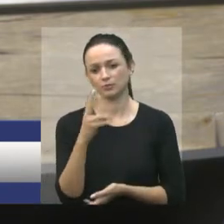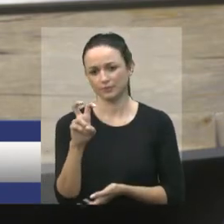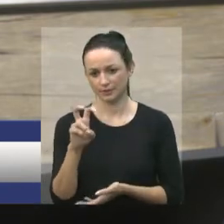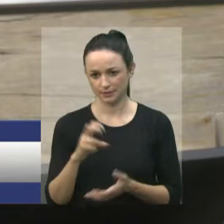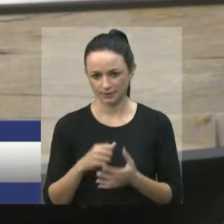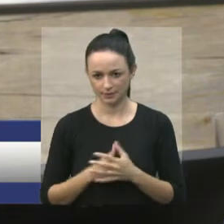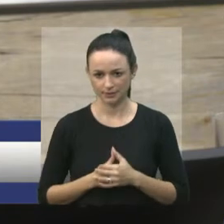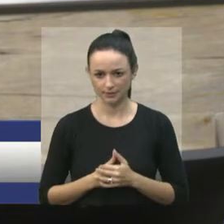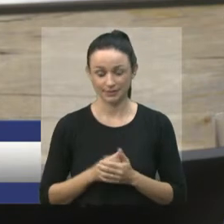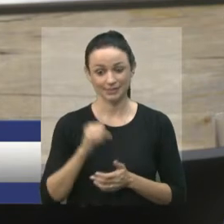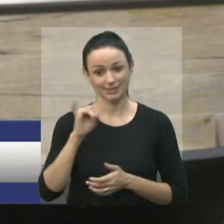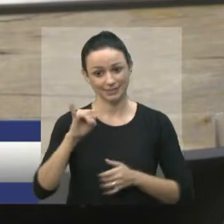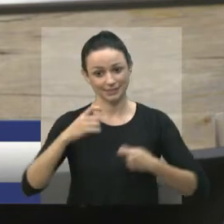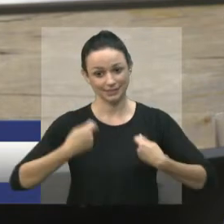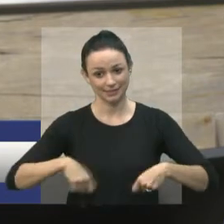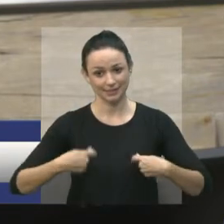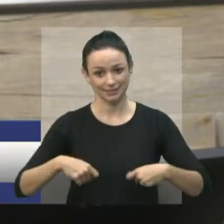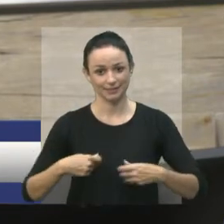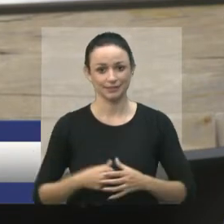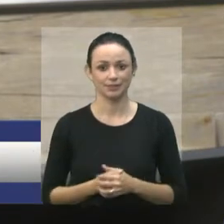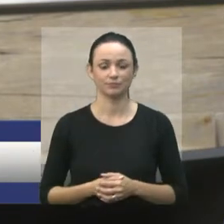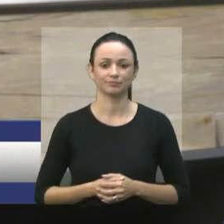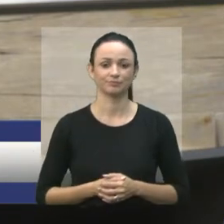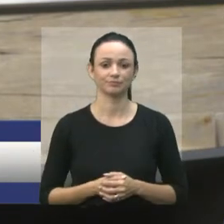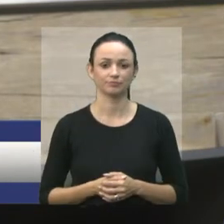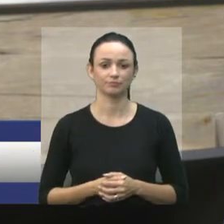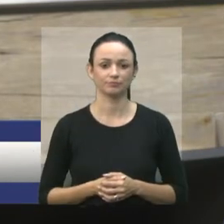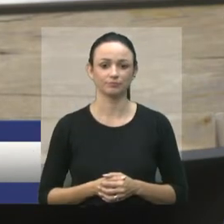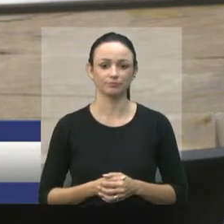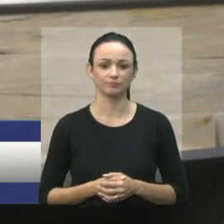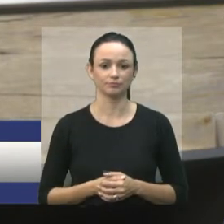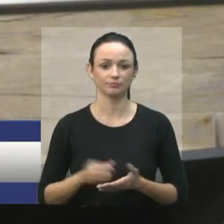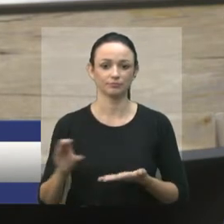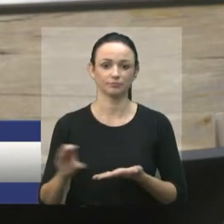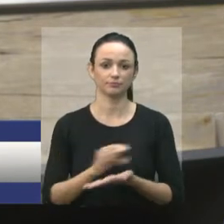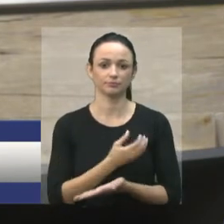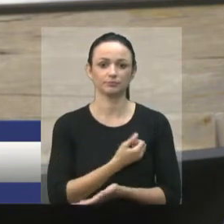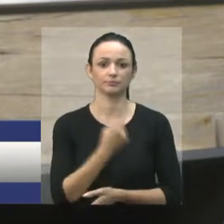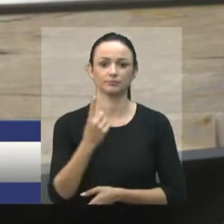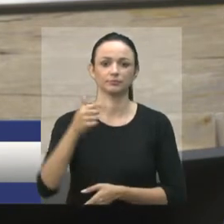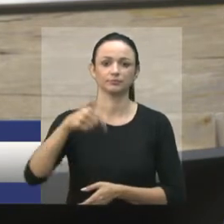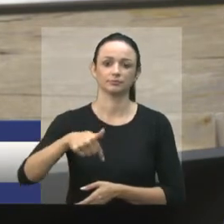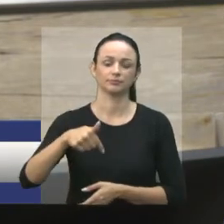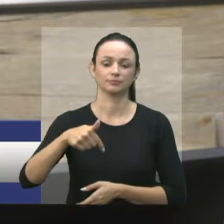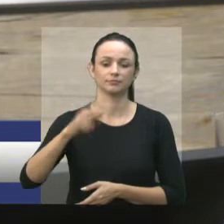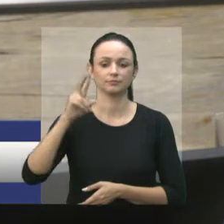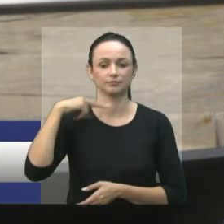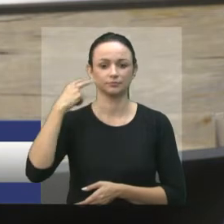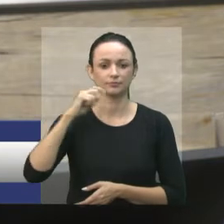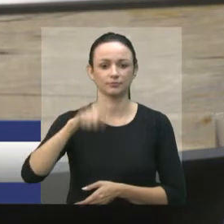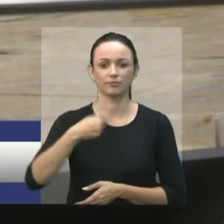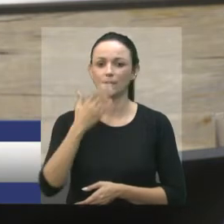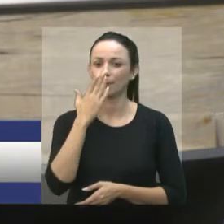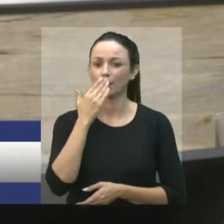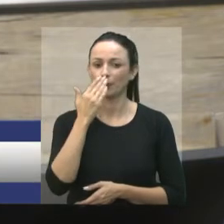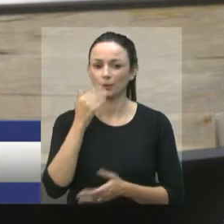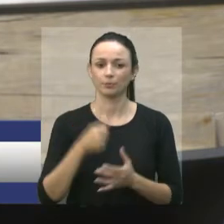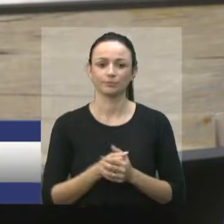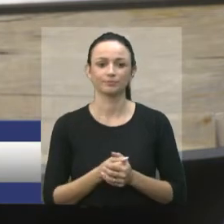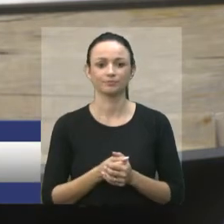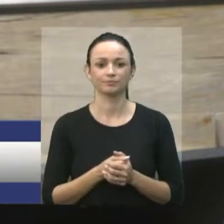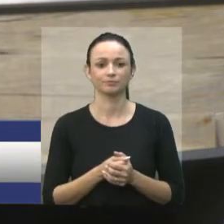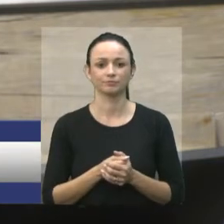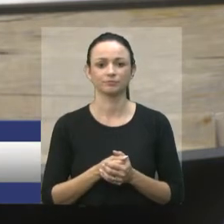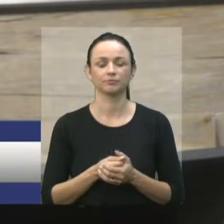a 2025, se forem necessárias. Emenda 17, vereador José Carlos Borgo.